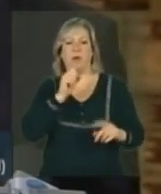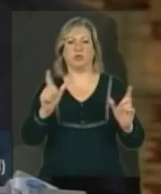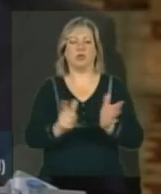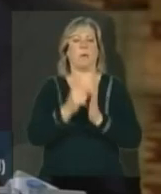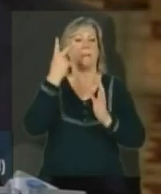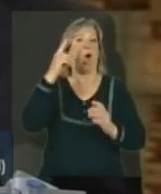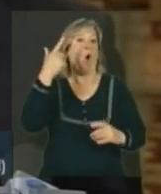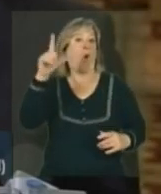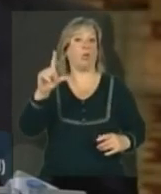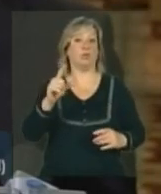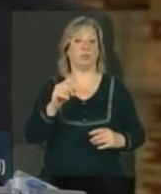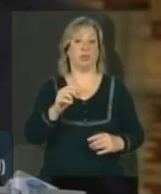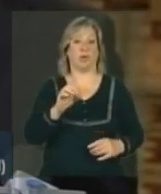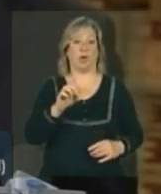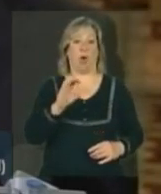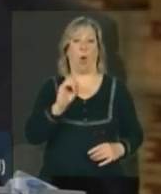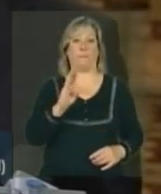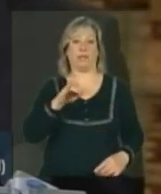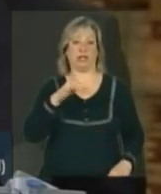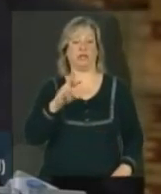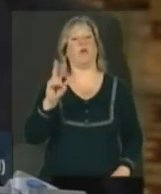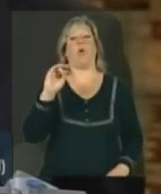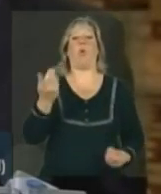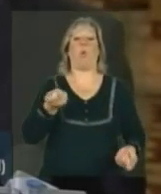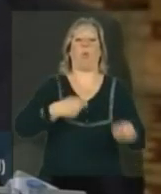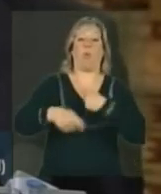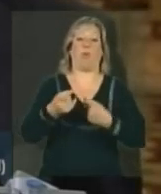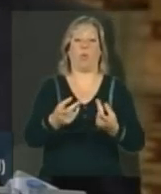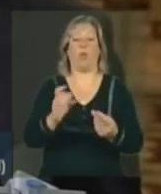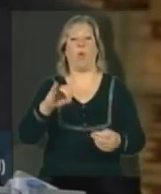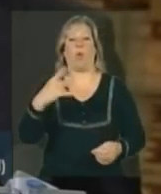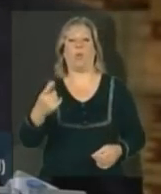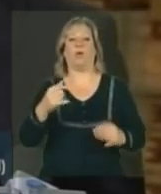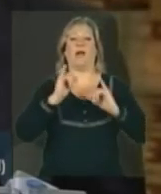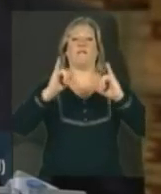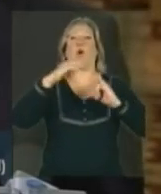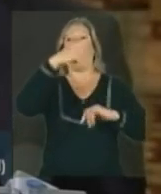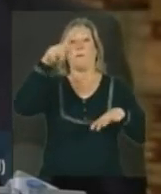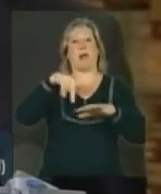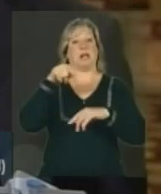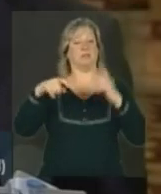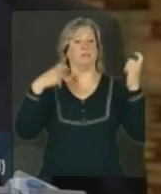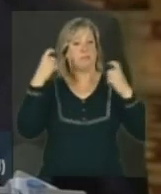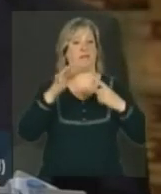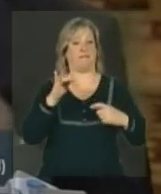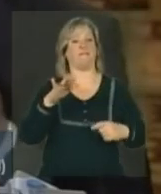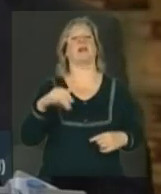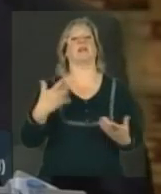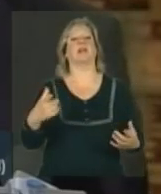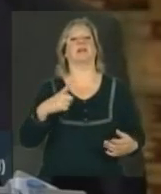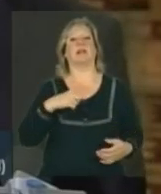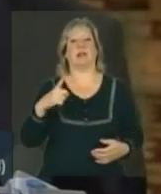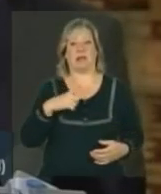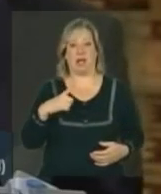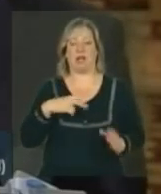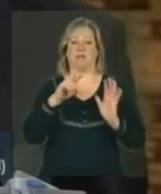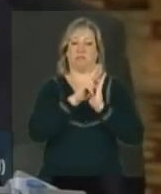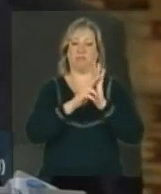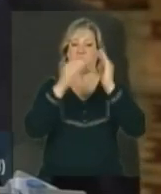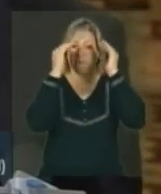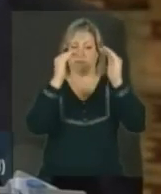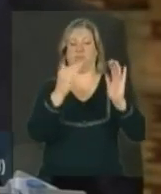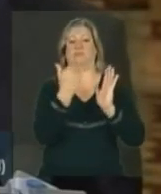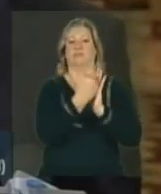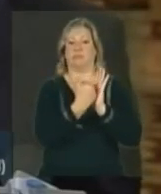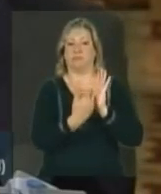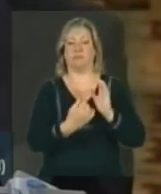outros objetivos, seja promoção comercial, seja divulgação em outros países, é uma preocupação da FIFA, é uma preocupação nossa. É um outro